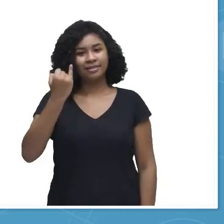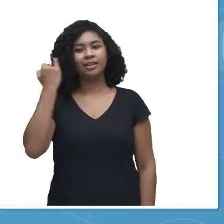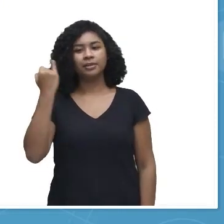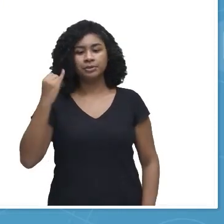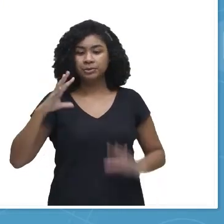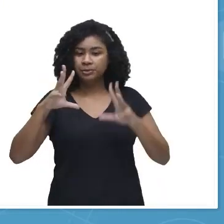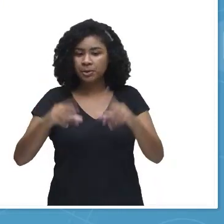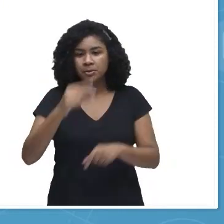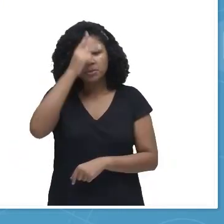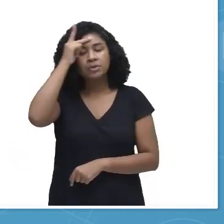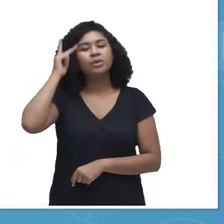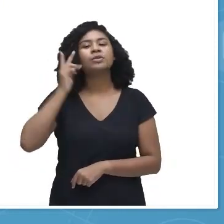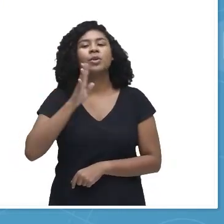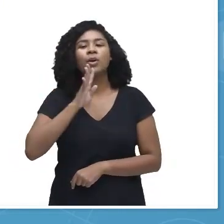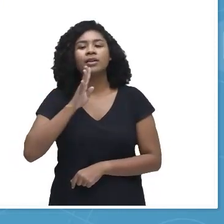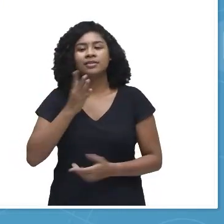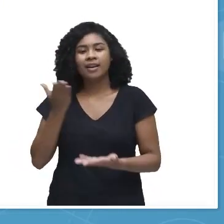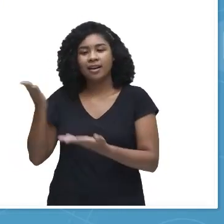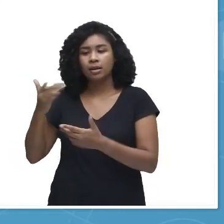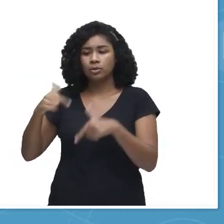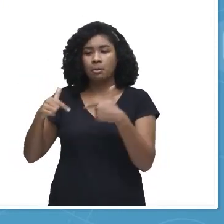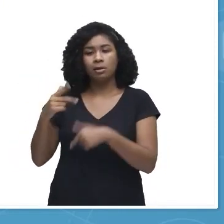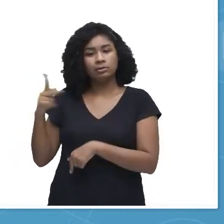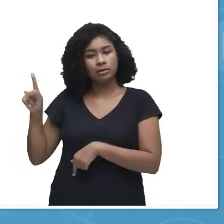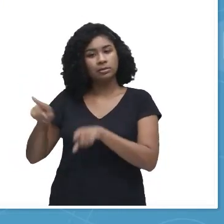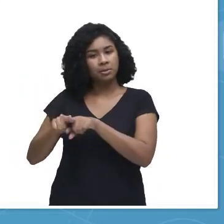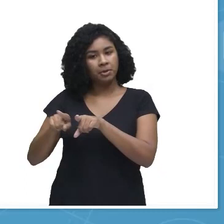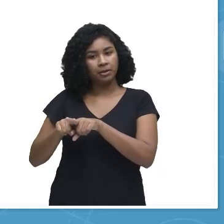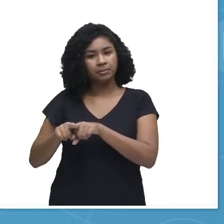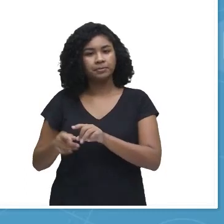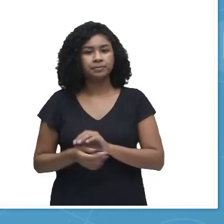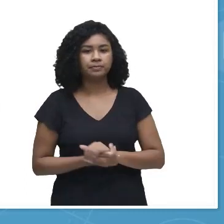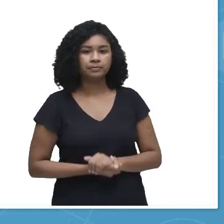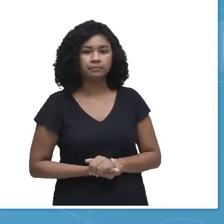conhecido e querido pela sua arte. Próximo artista, que vamos conhecer